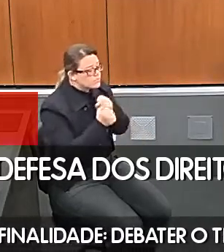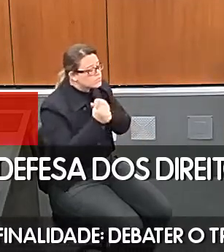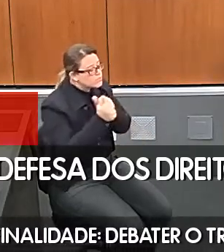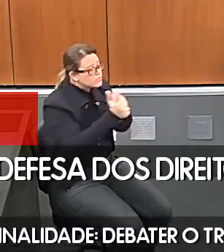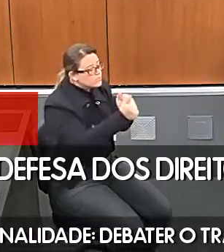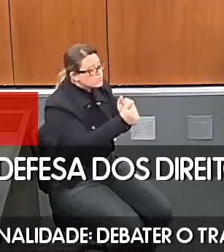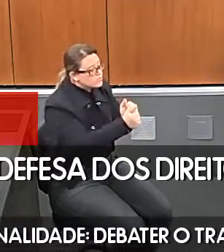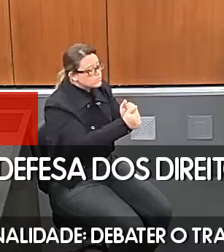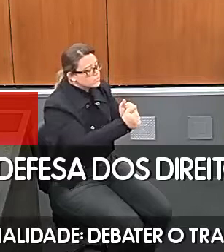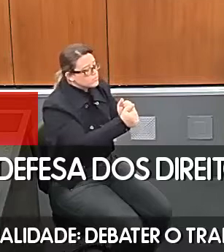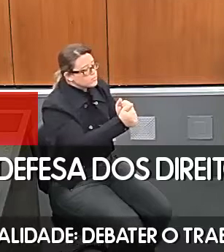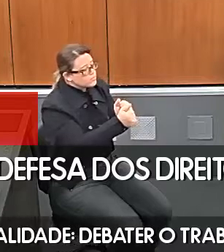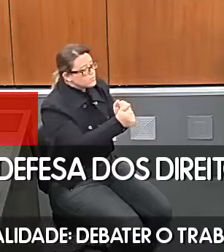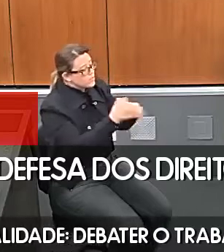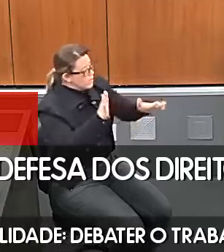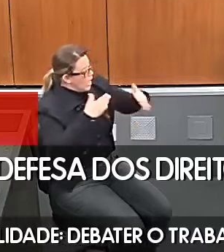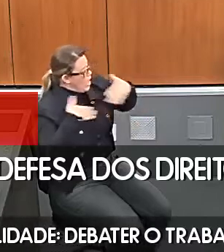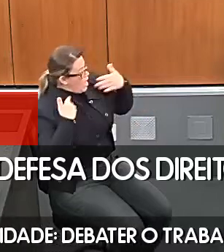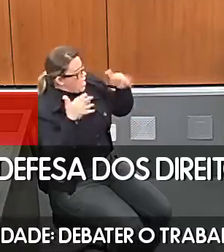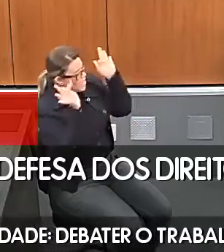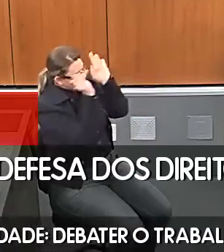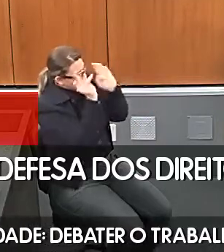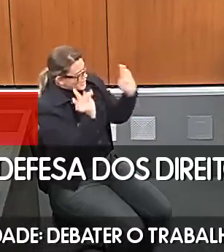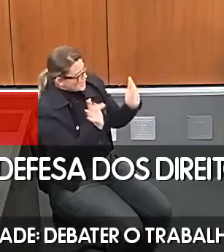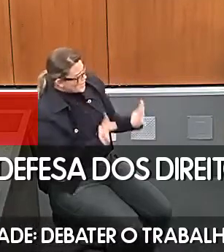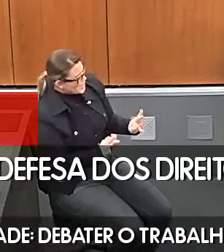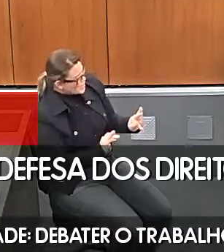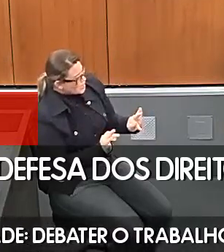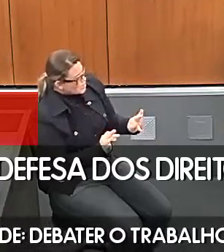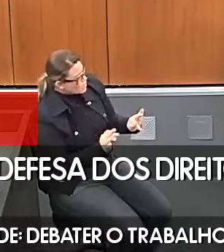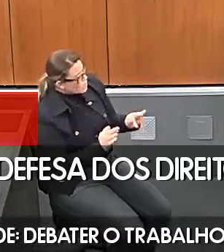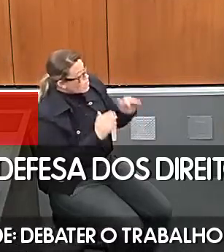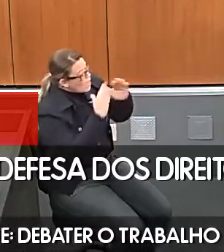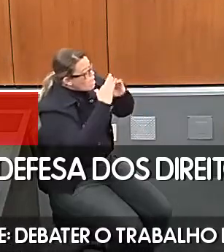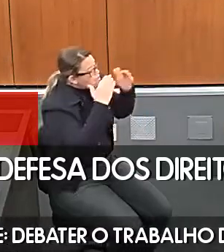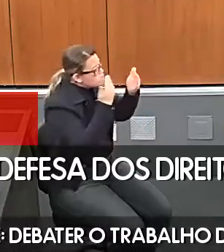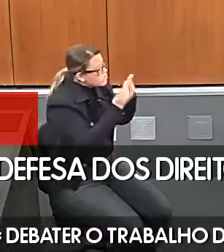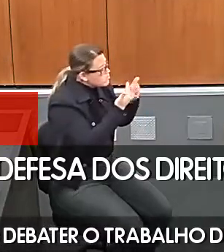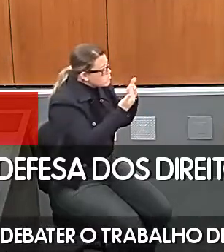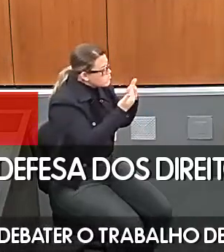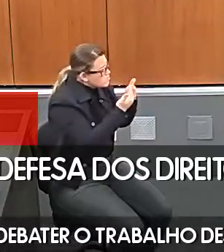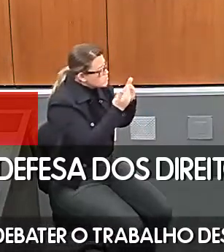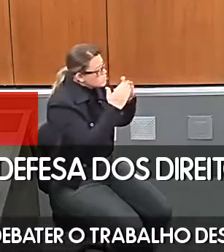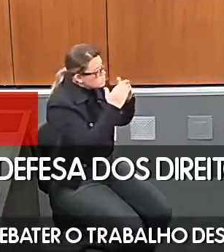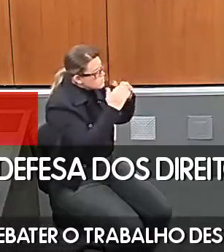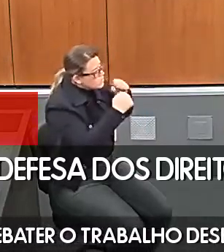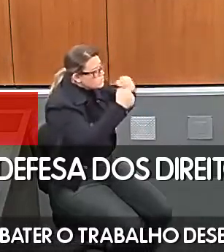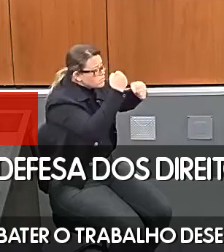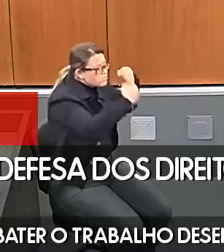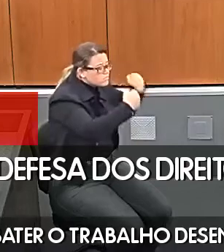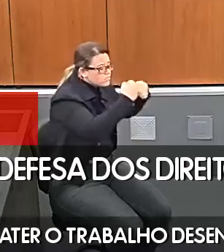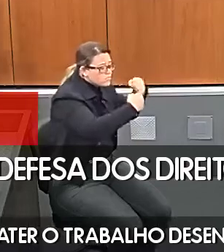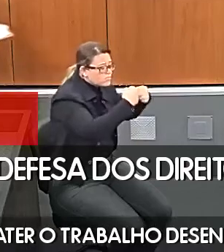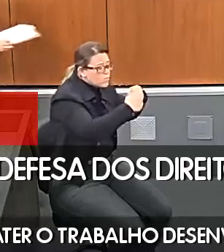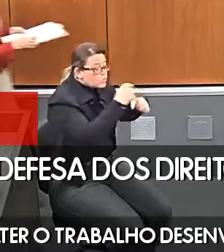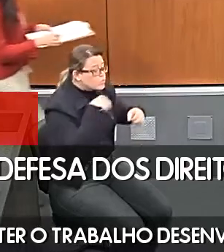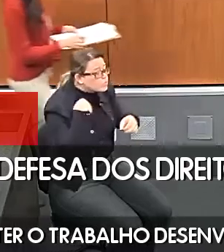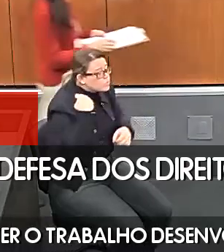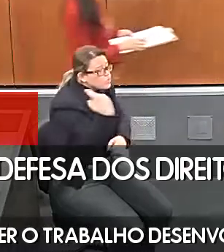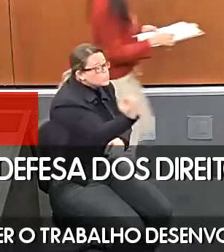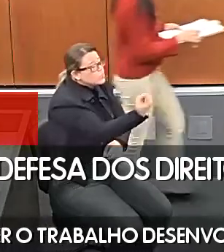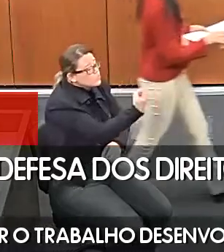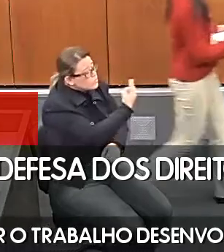alegria, porque ele disse que aquilo ali era uma casa de todos nós. Naquele tempo, ele